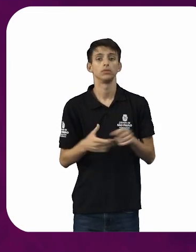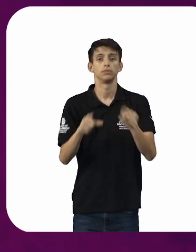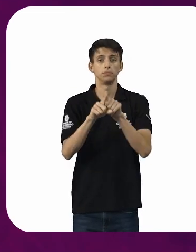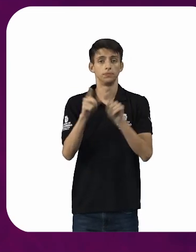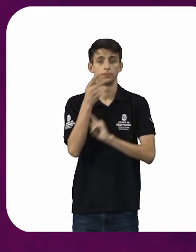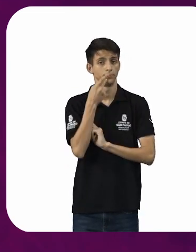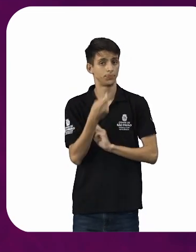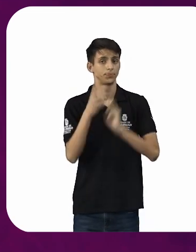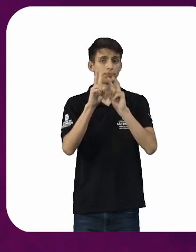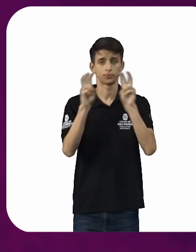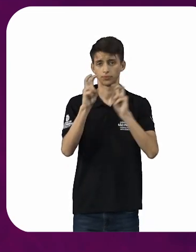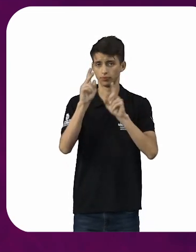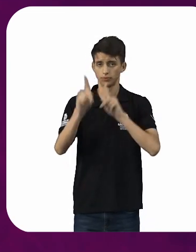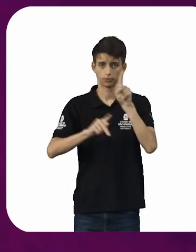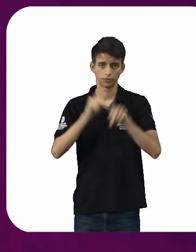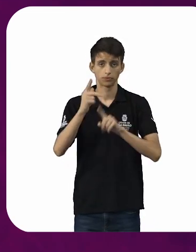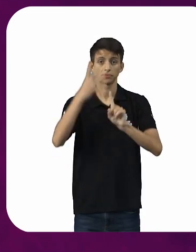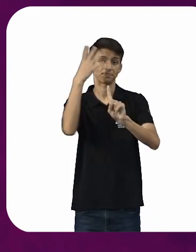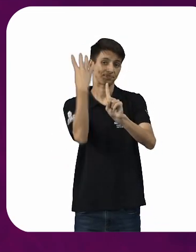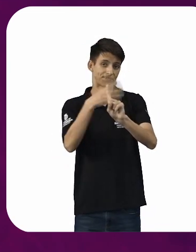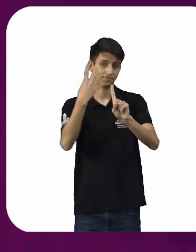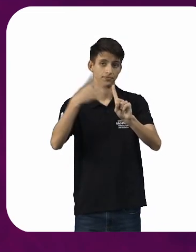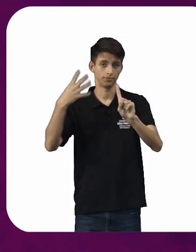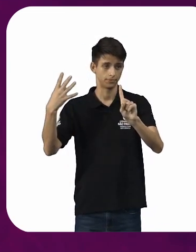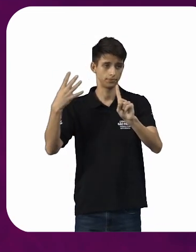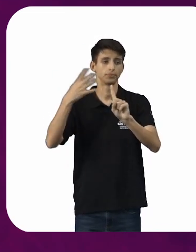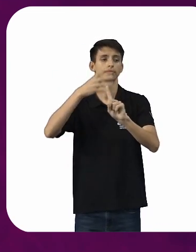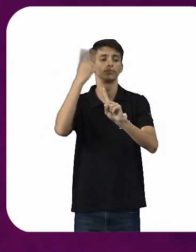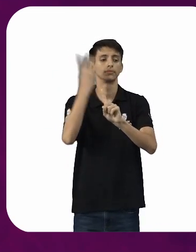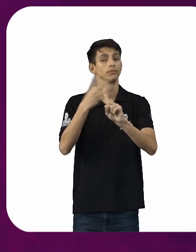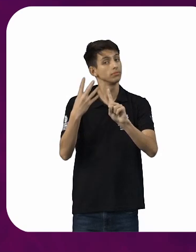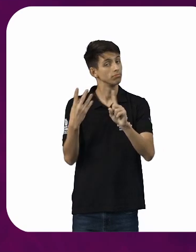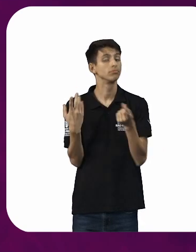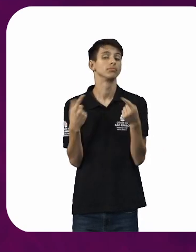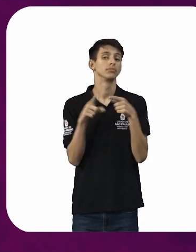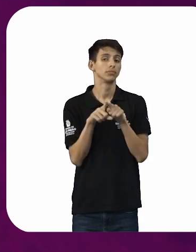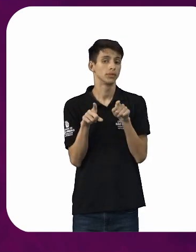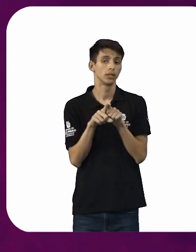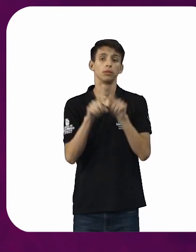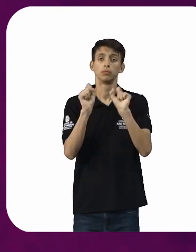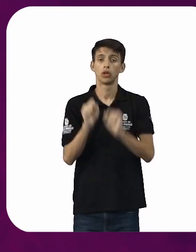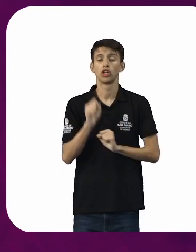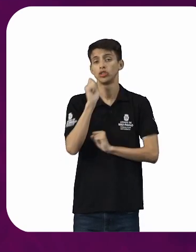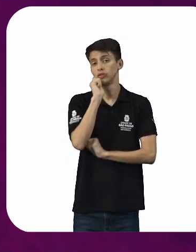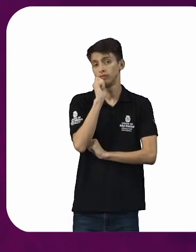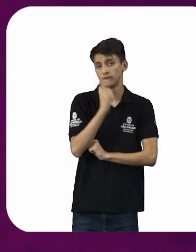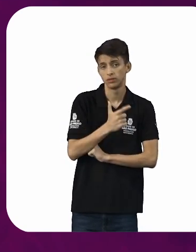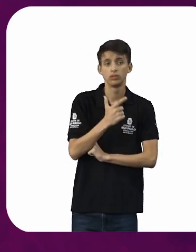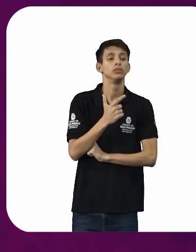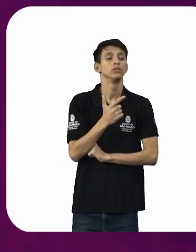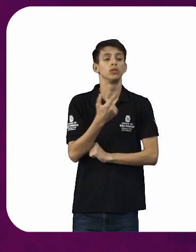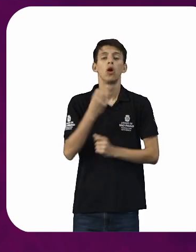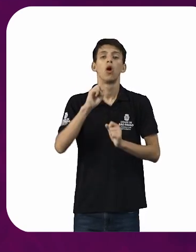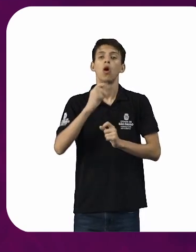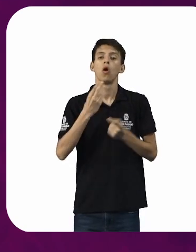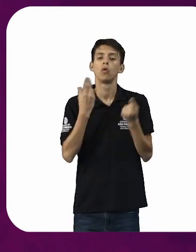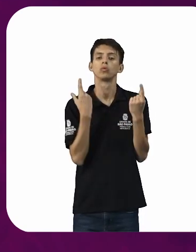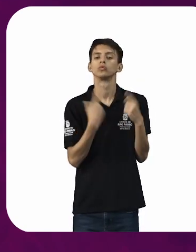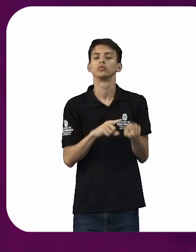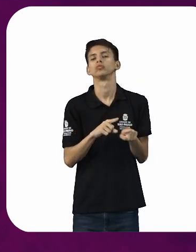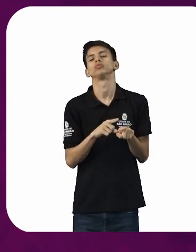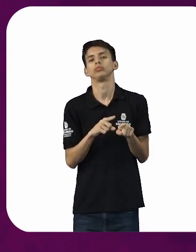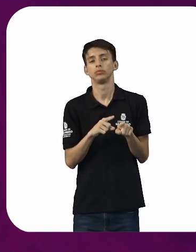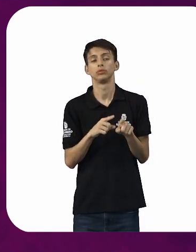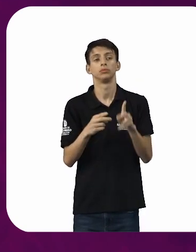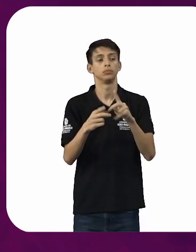questão da população LGBTQIAP+, pode ser ofendida, ferida ou violada, porque as